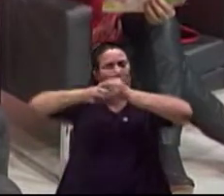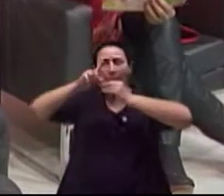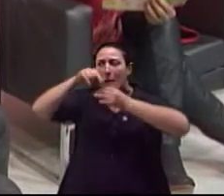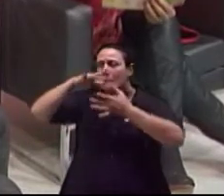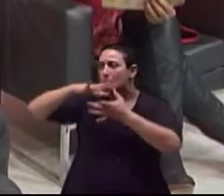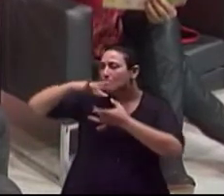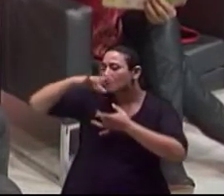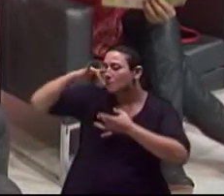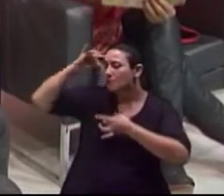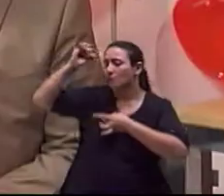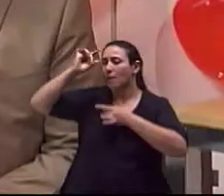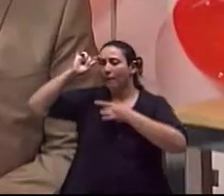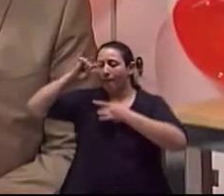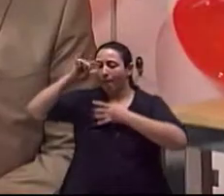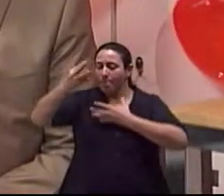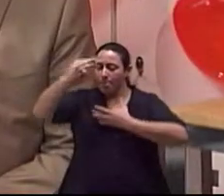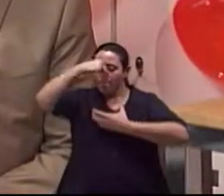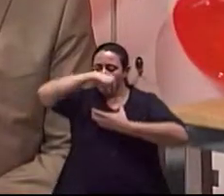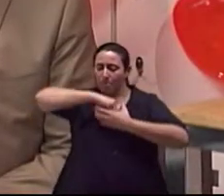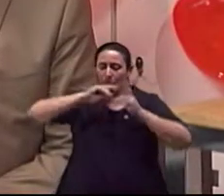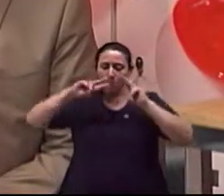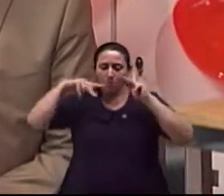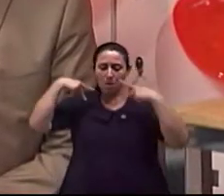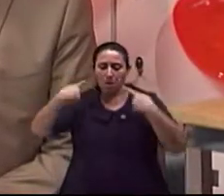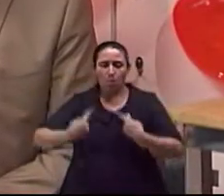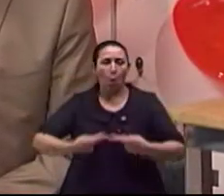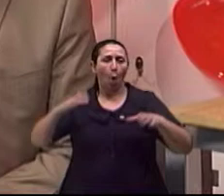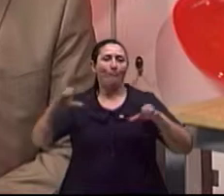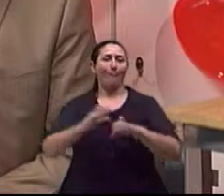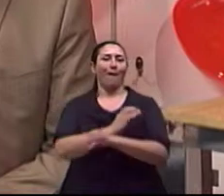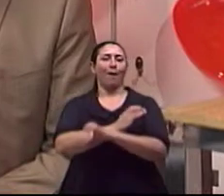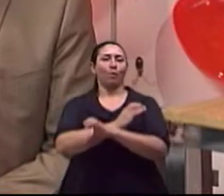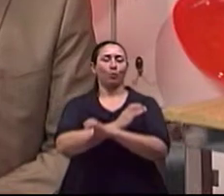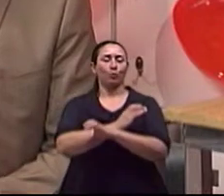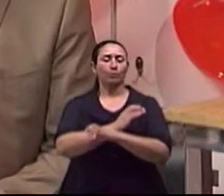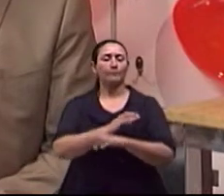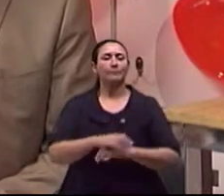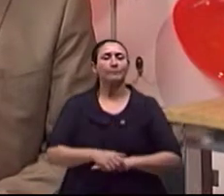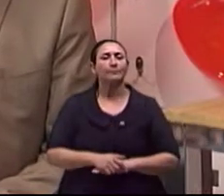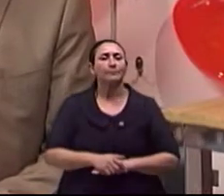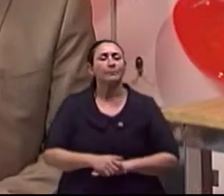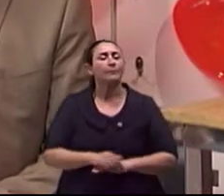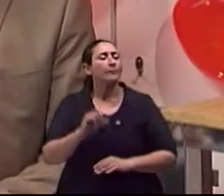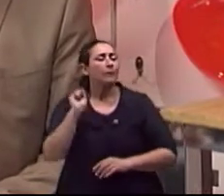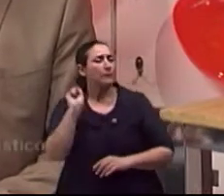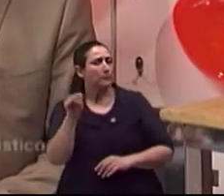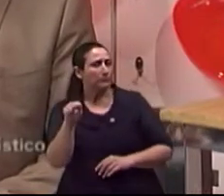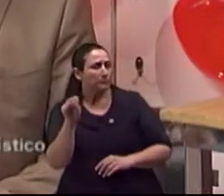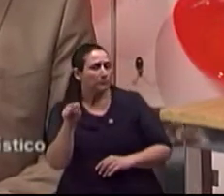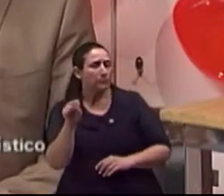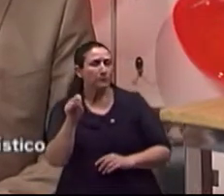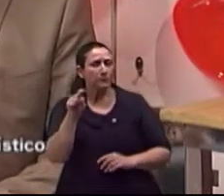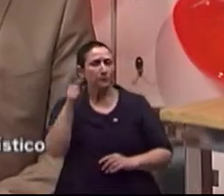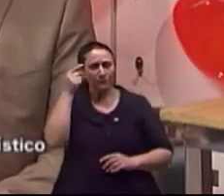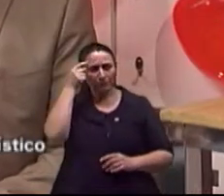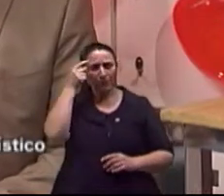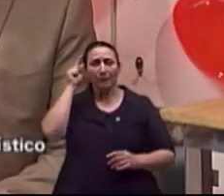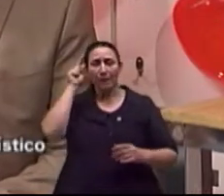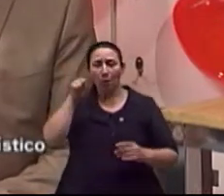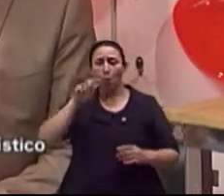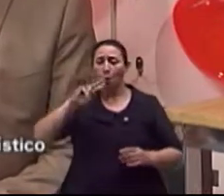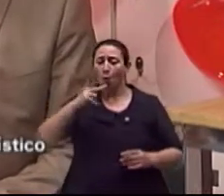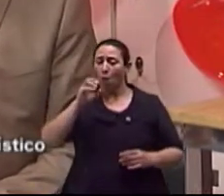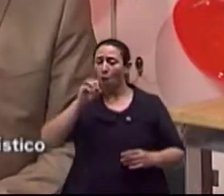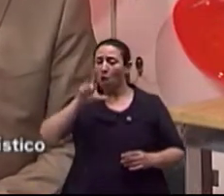humano inteiro posso dizer assim sim é a a noção holística abordagem holística é uma ideia de que somos